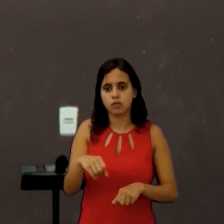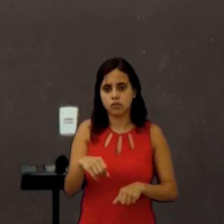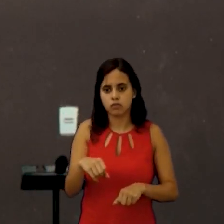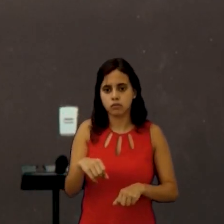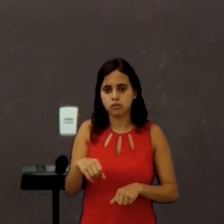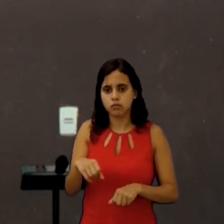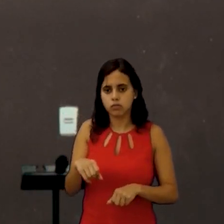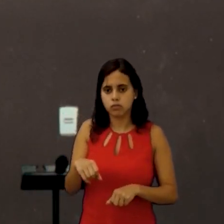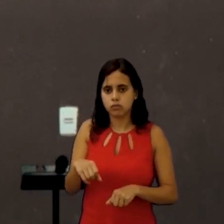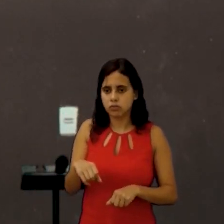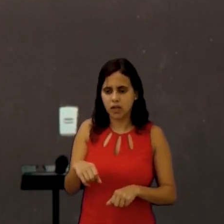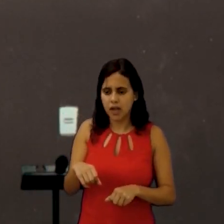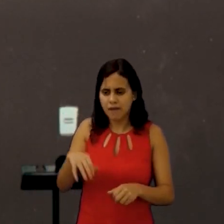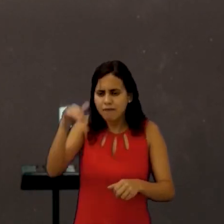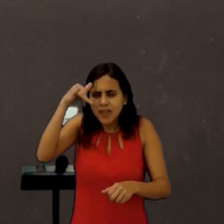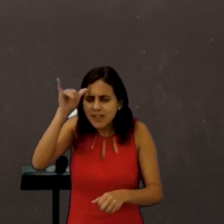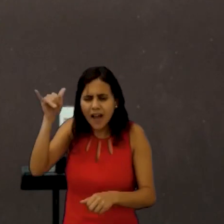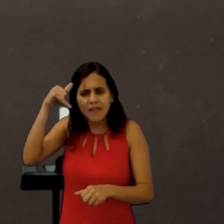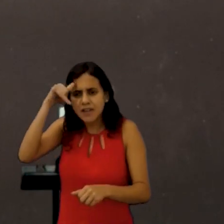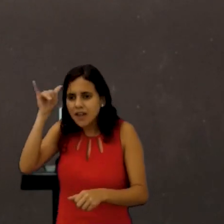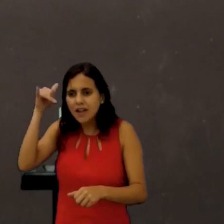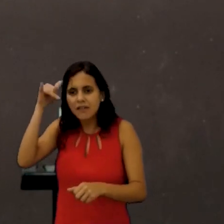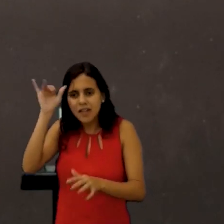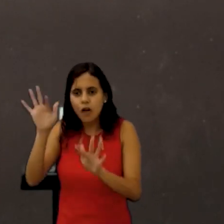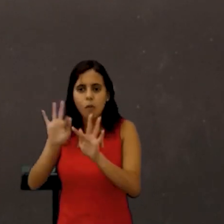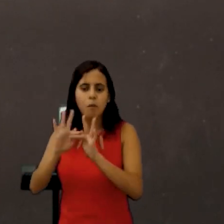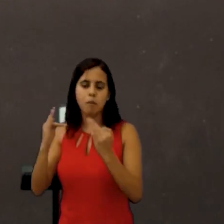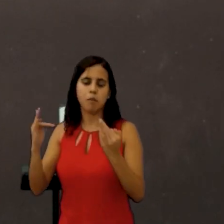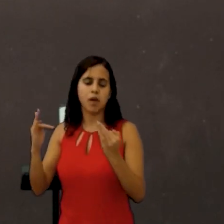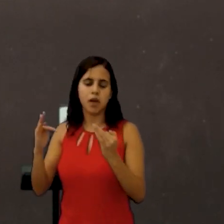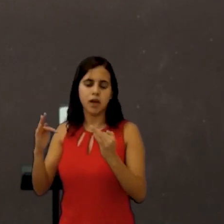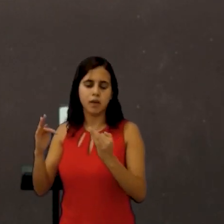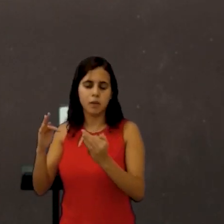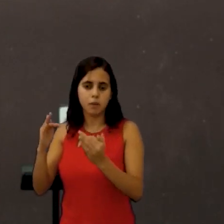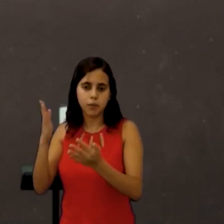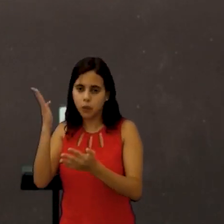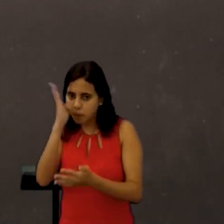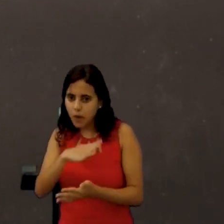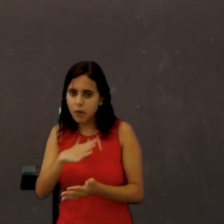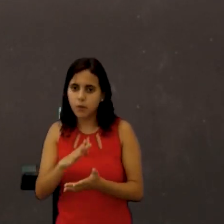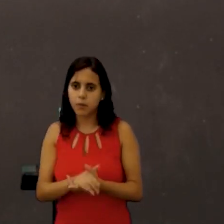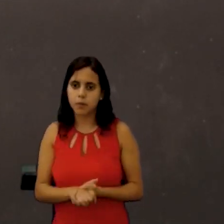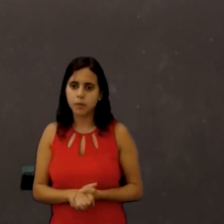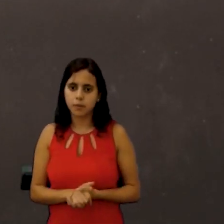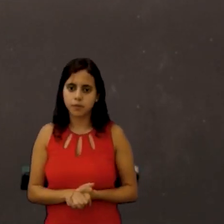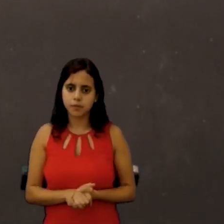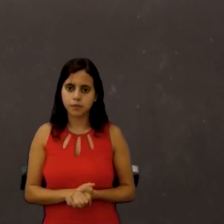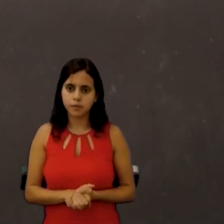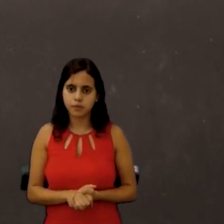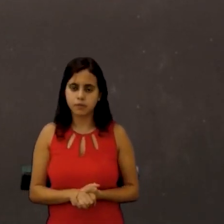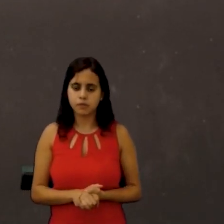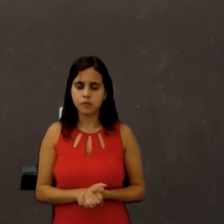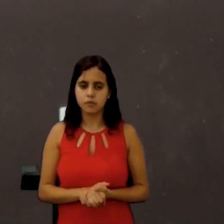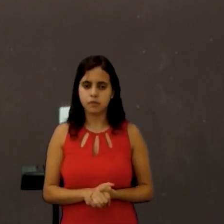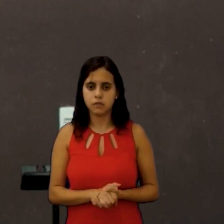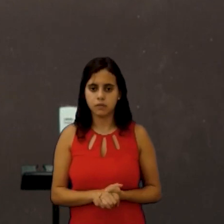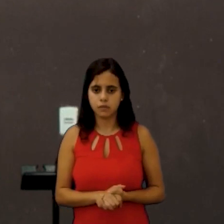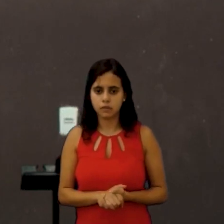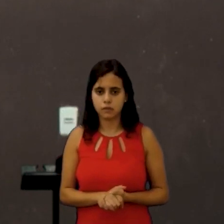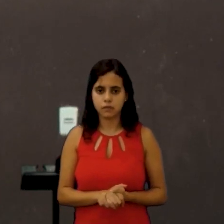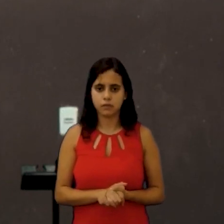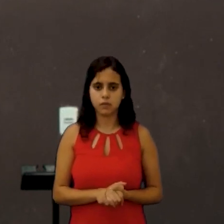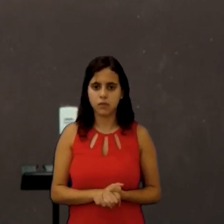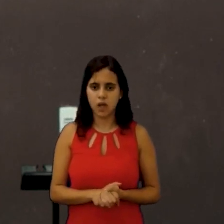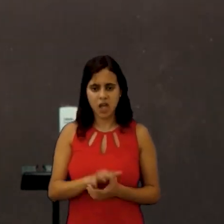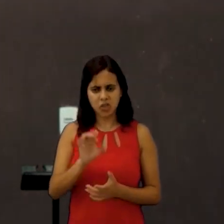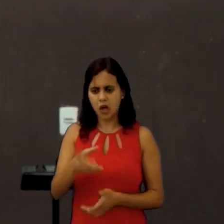não deixe não. Se defenda, se proteja. Isso não é mal, isso não é ruim. Mas você não vai tirar a vida do cara, você não vai tirar a vida do outro. Somente por tirar,